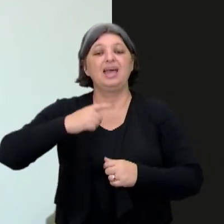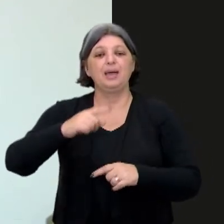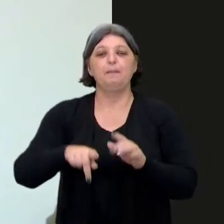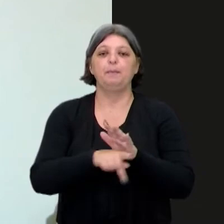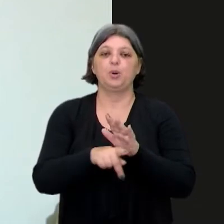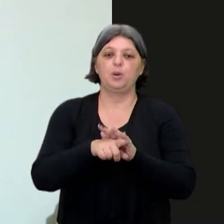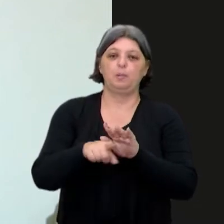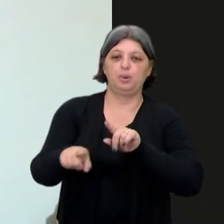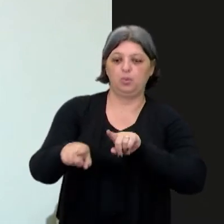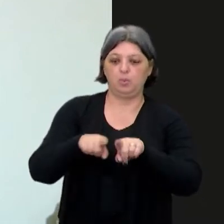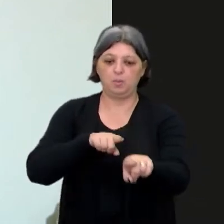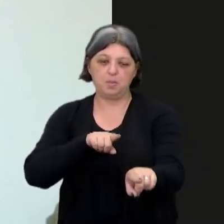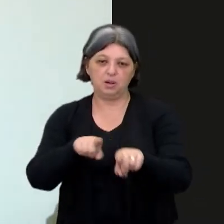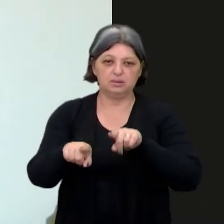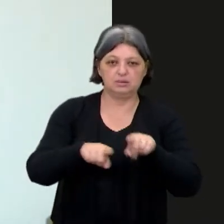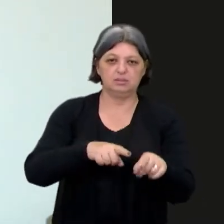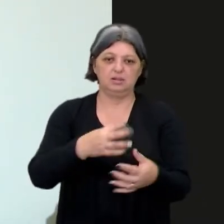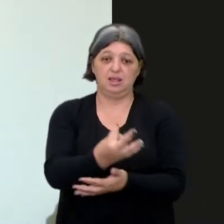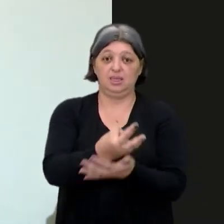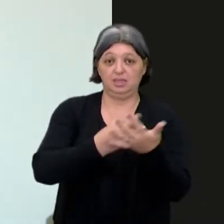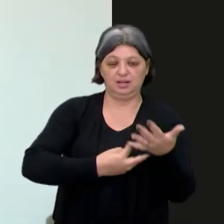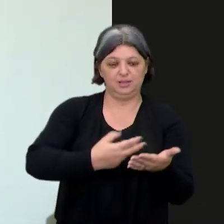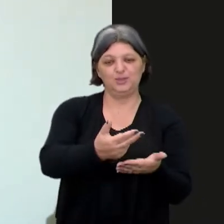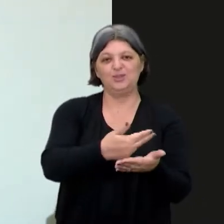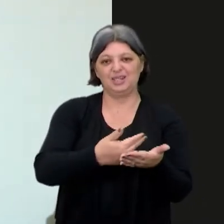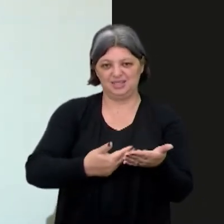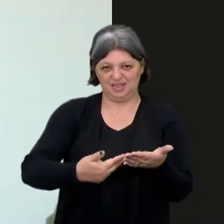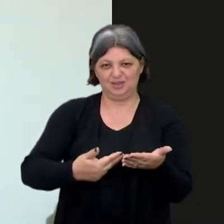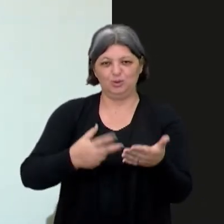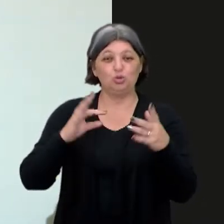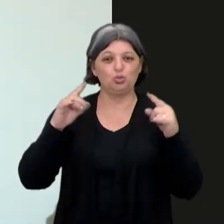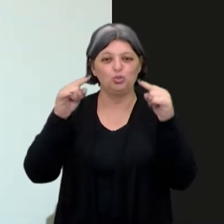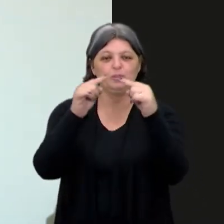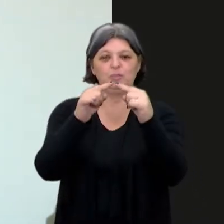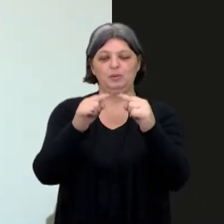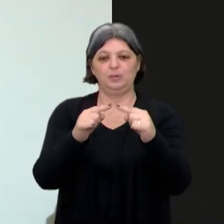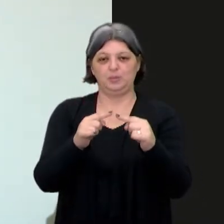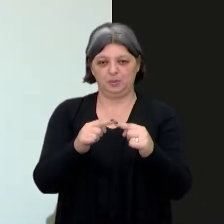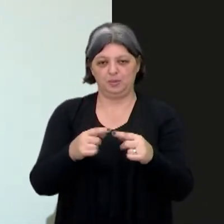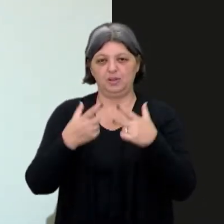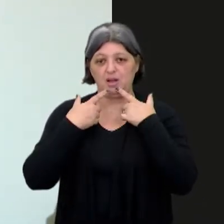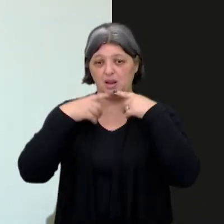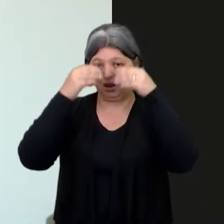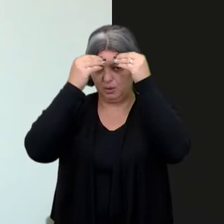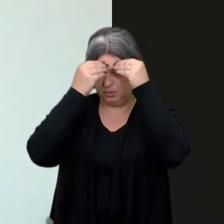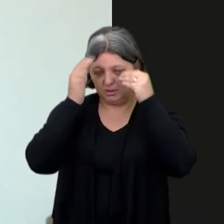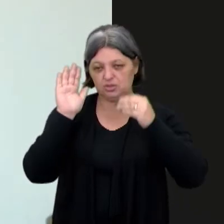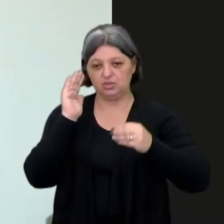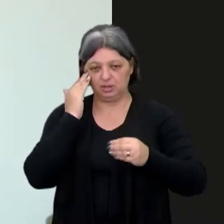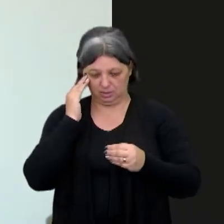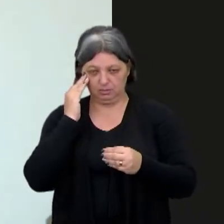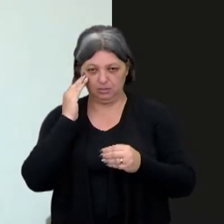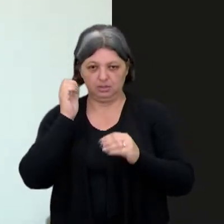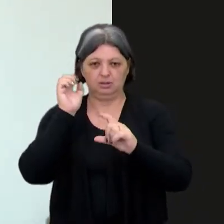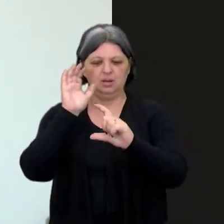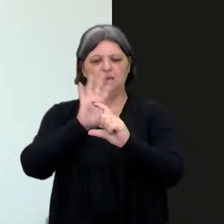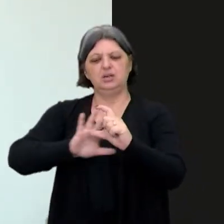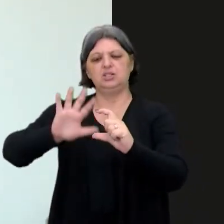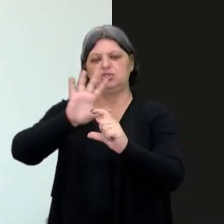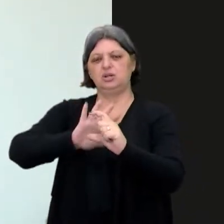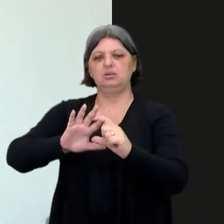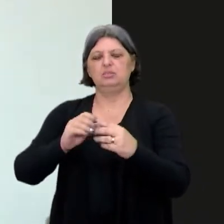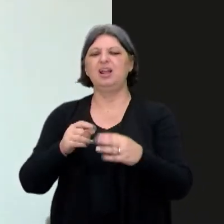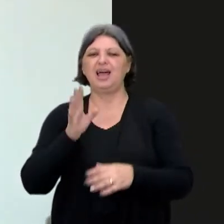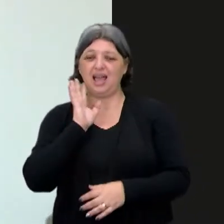o texto e o desenho, né? Então, tudo em busca de uma linguagem ideal para a compreensão da charge, né? Muita gente fala assim,